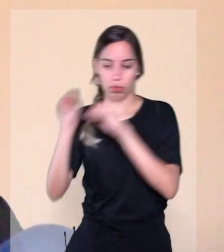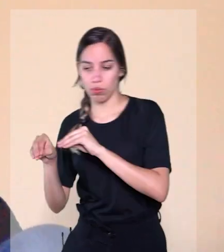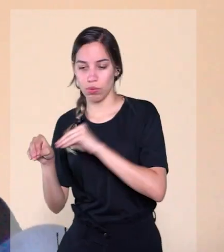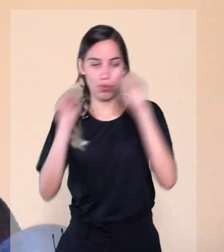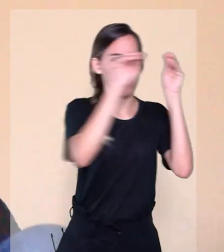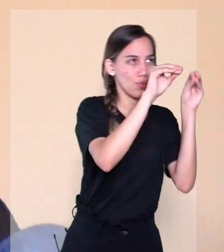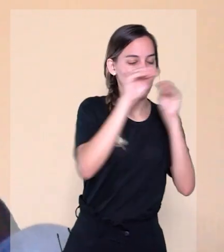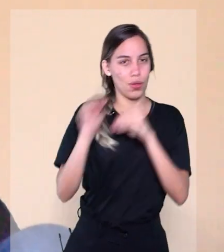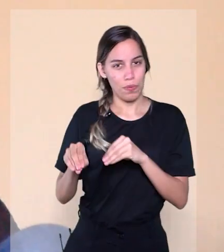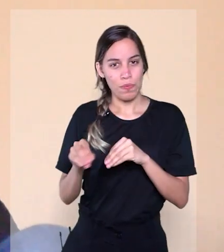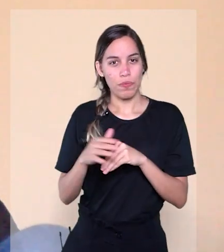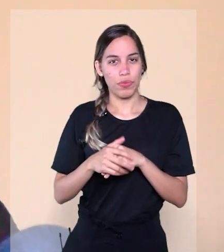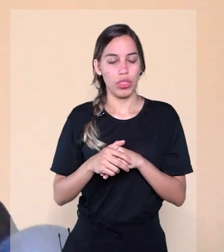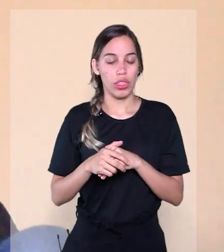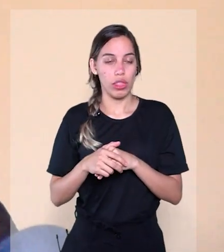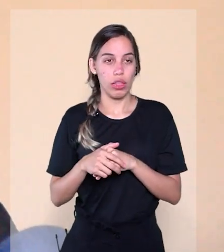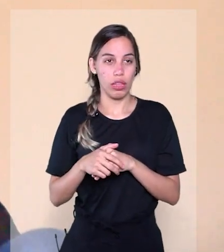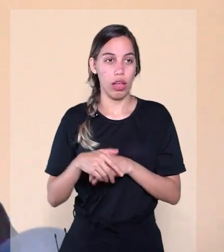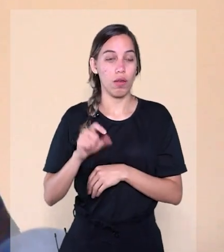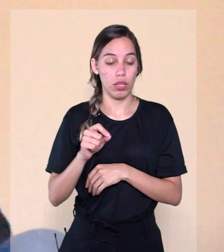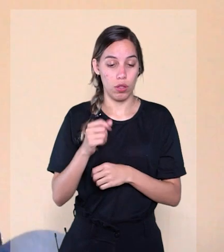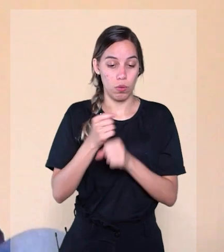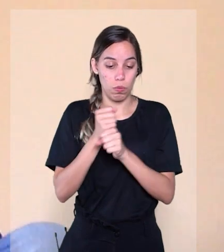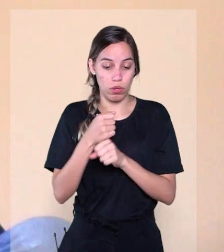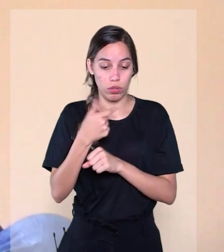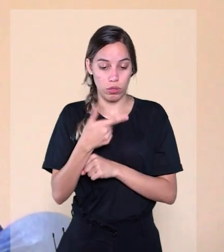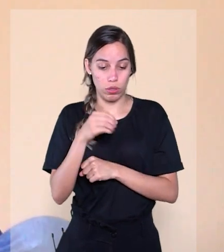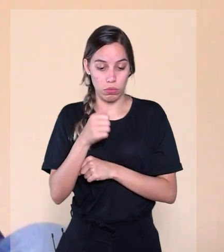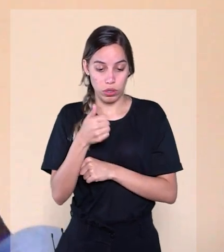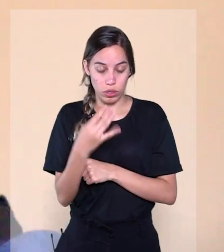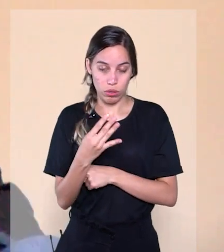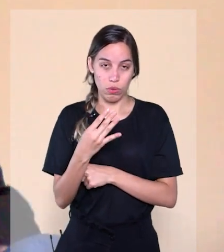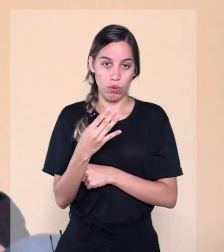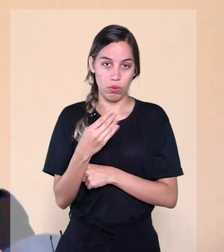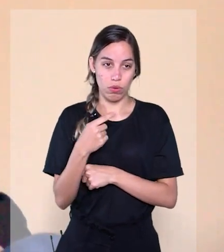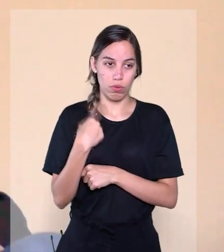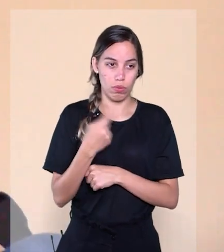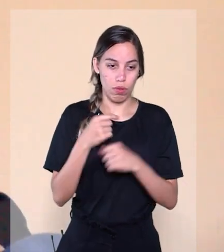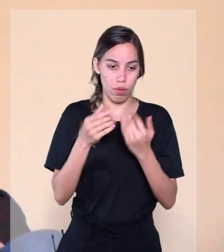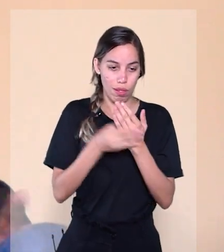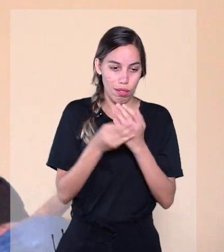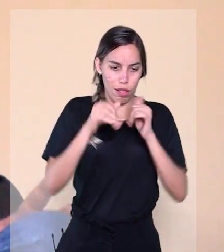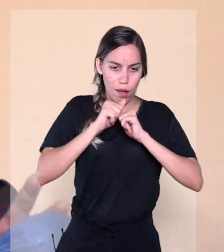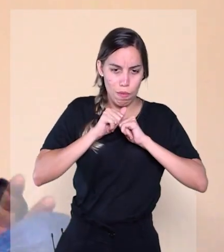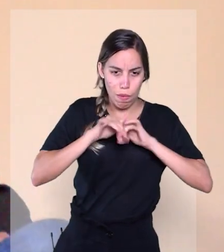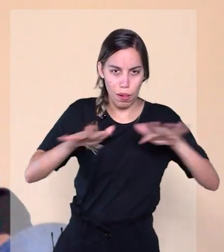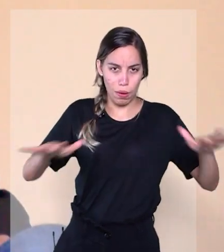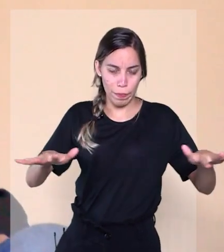E consegui, a gente publicou o livro em 2014 e foi